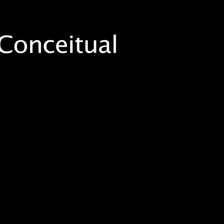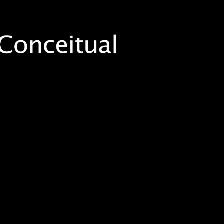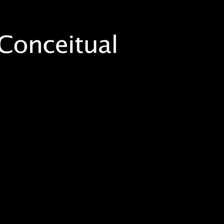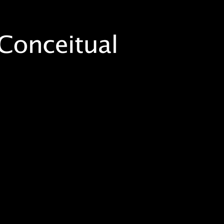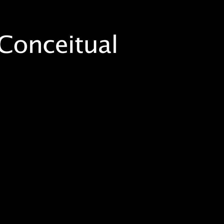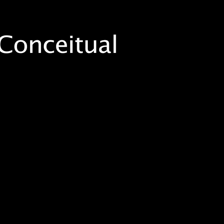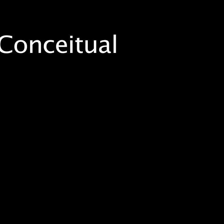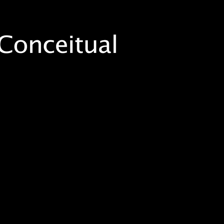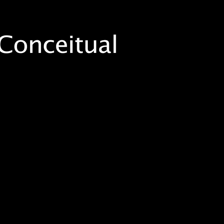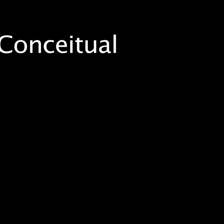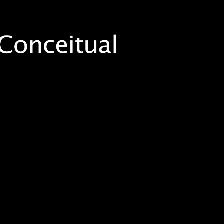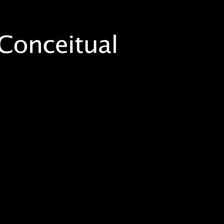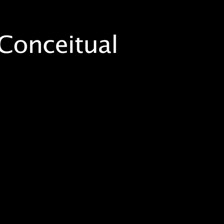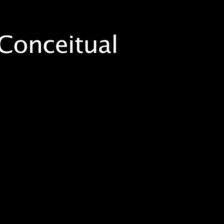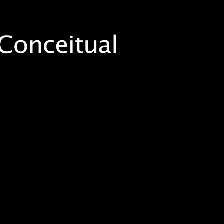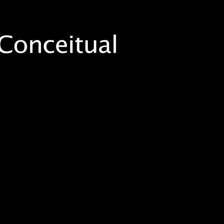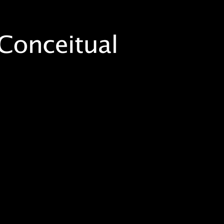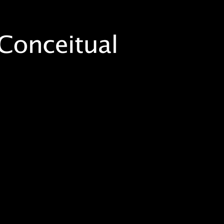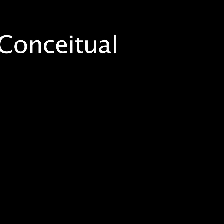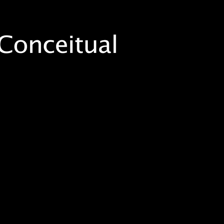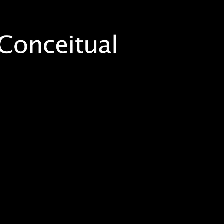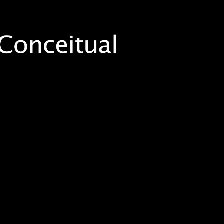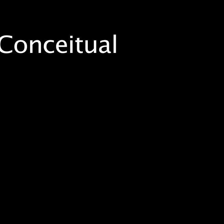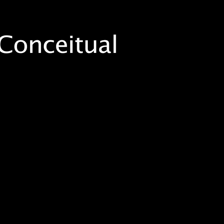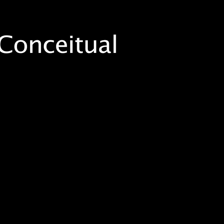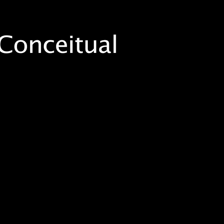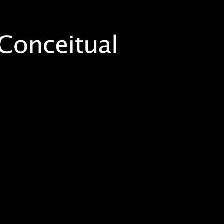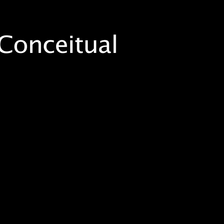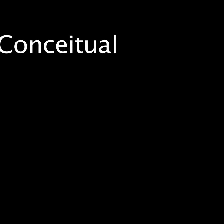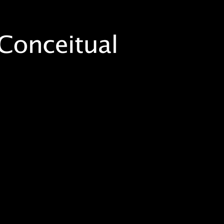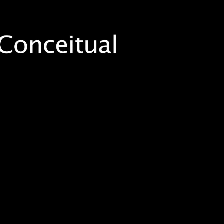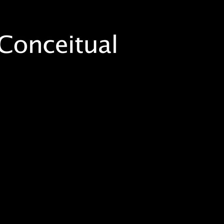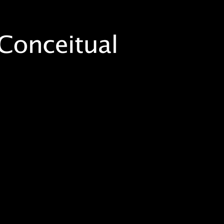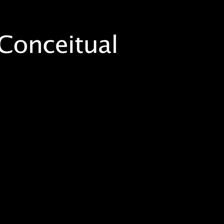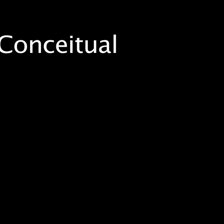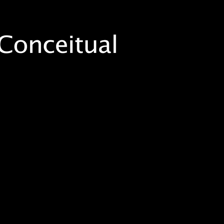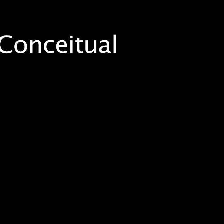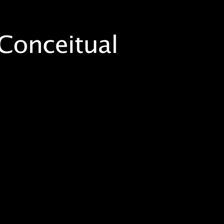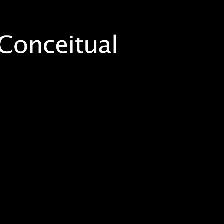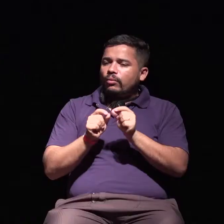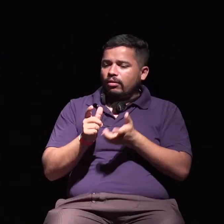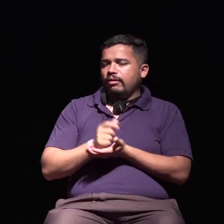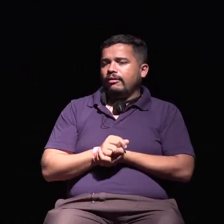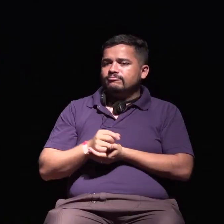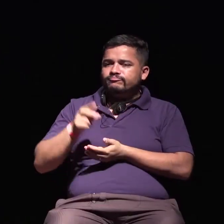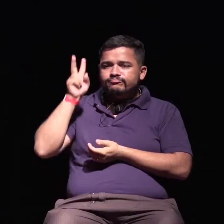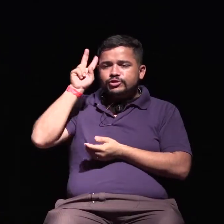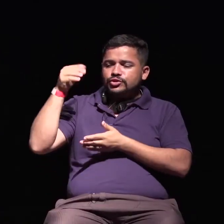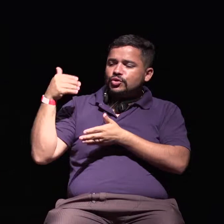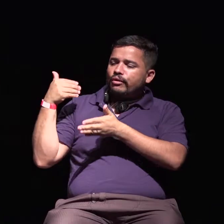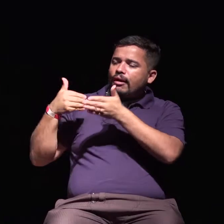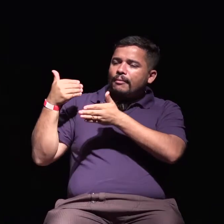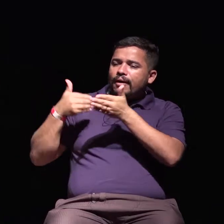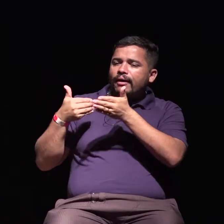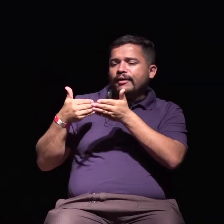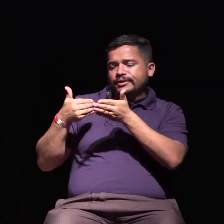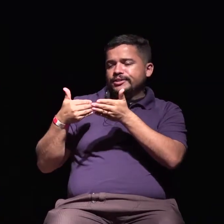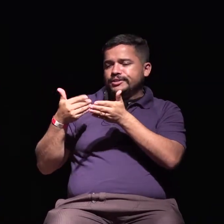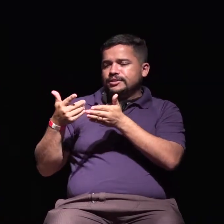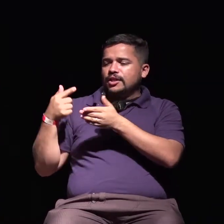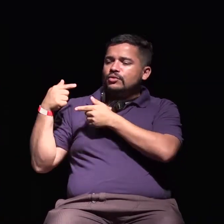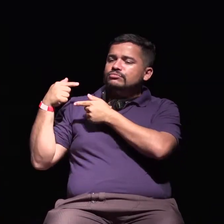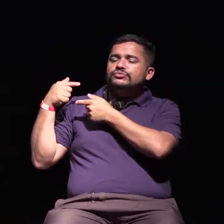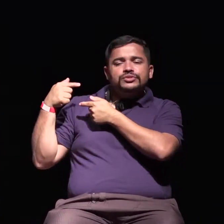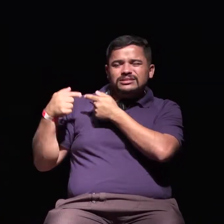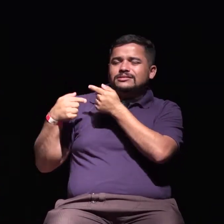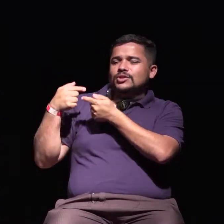década. Dança conceitual, que é o termo, permite ao menos situar historicamente esse movimento dentro de uma